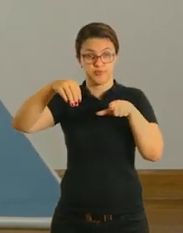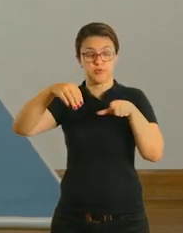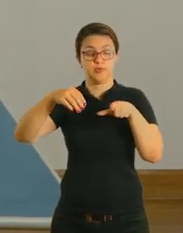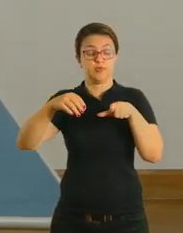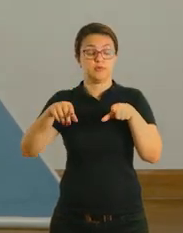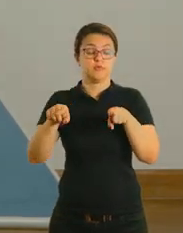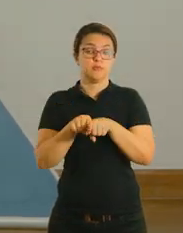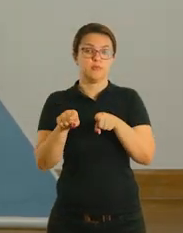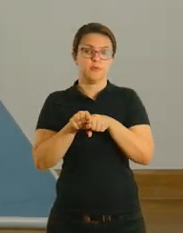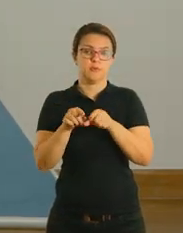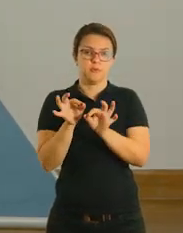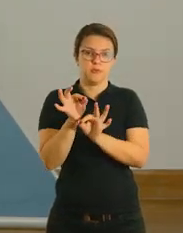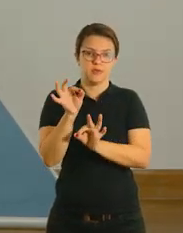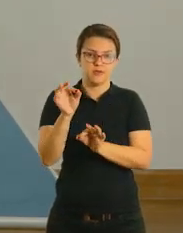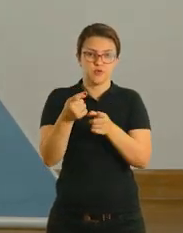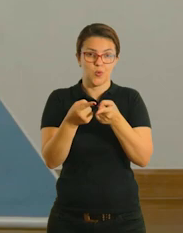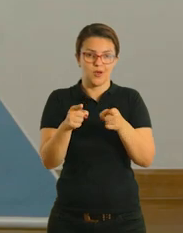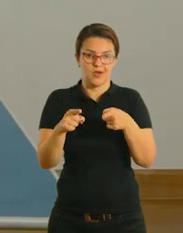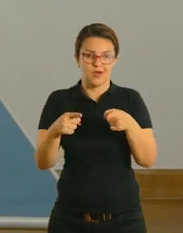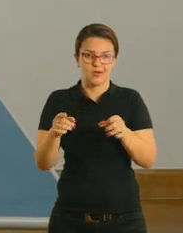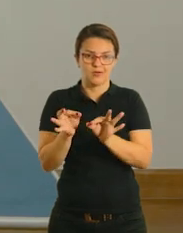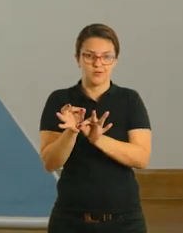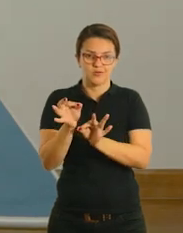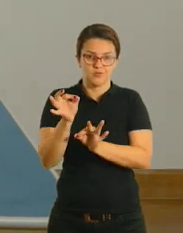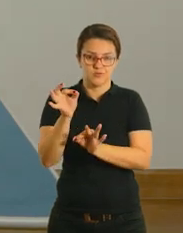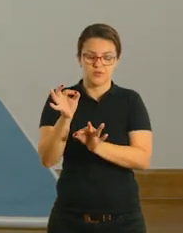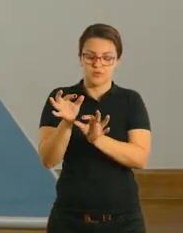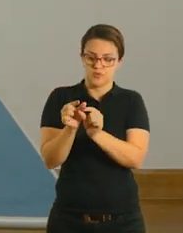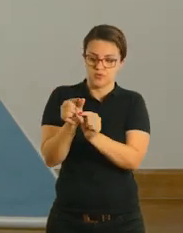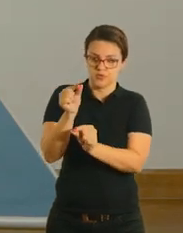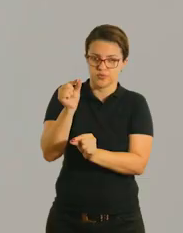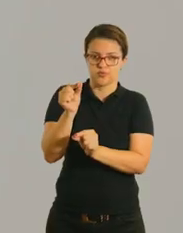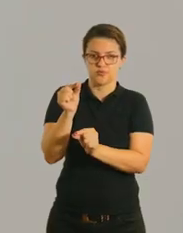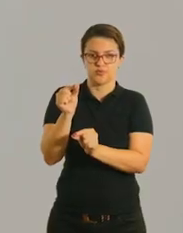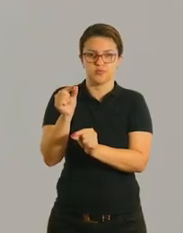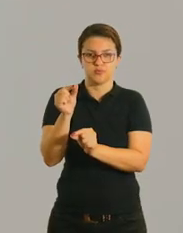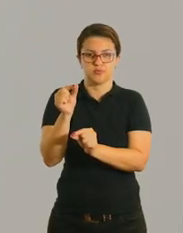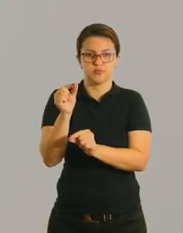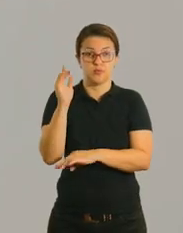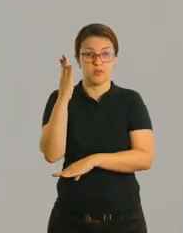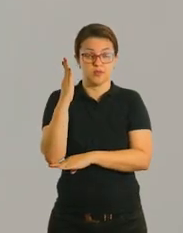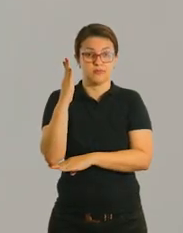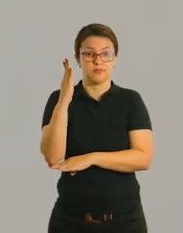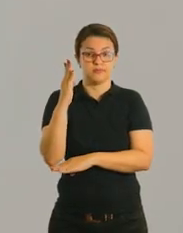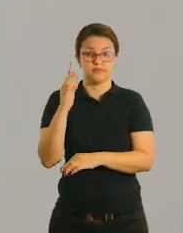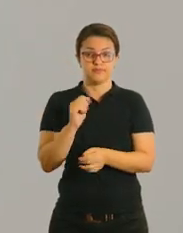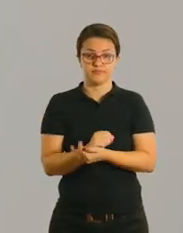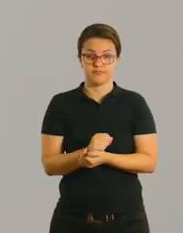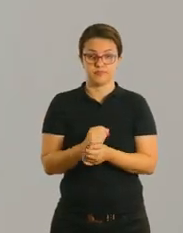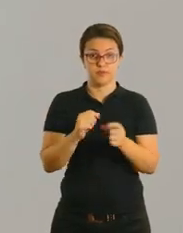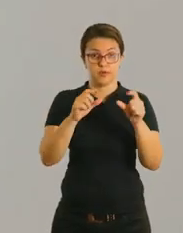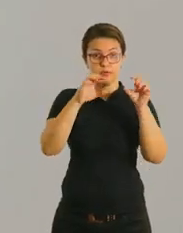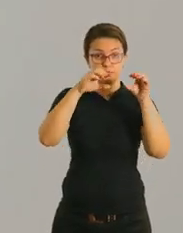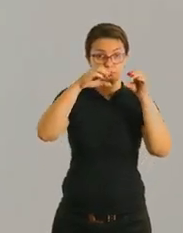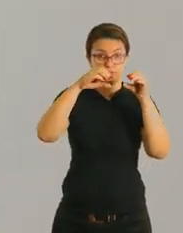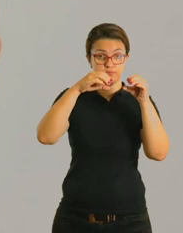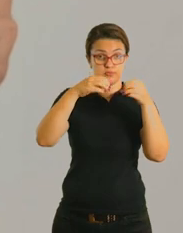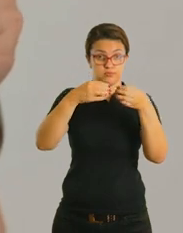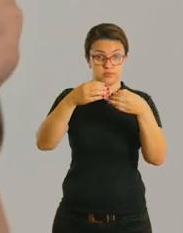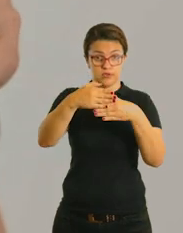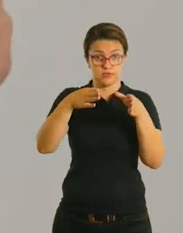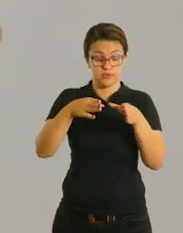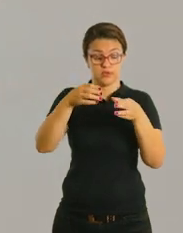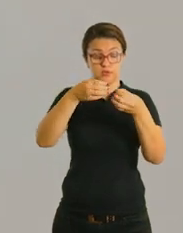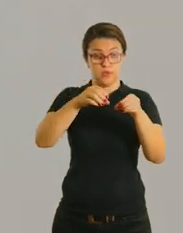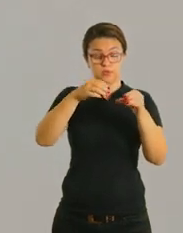churrasco. O que que vocês precisam fazer? Primeiramente, cortar 3 pedacinhos. E desses pedacinhos, vocês podem